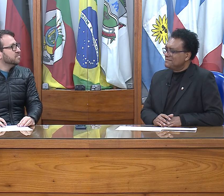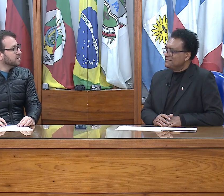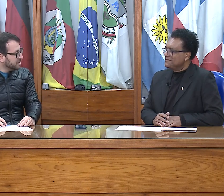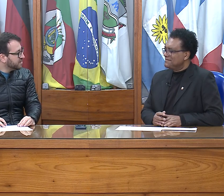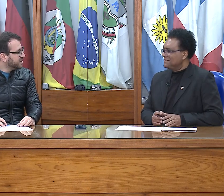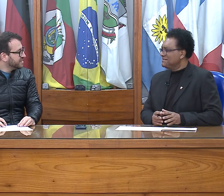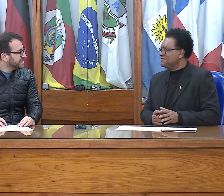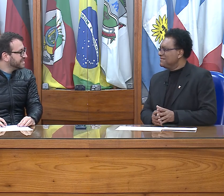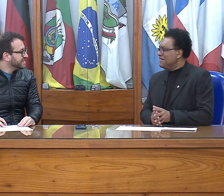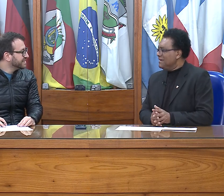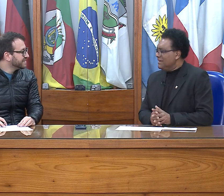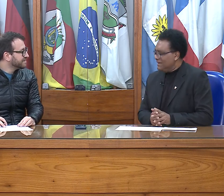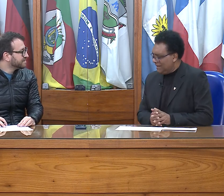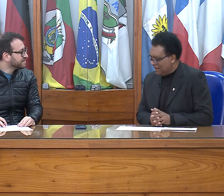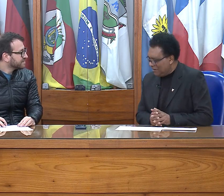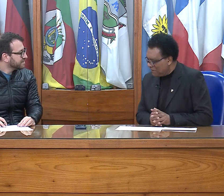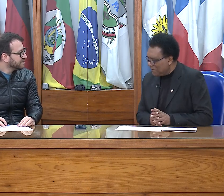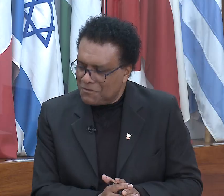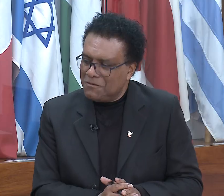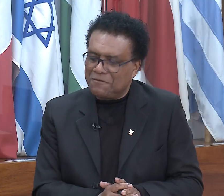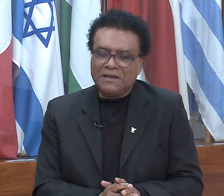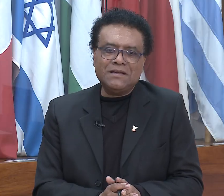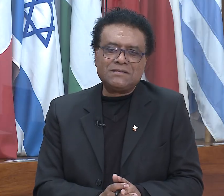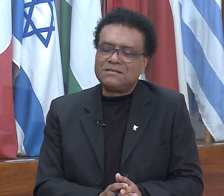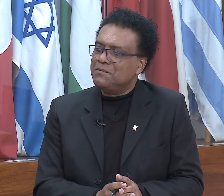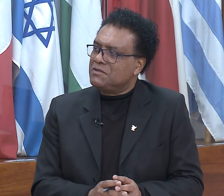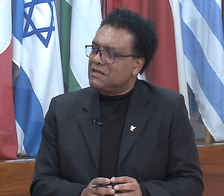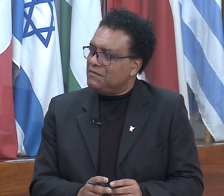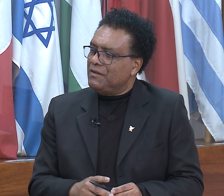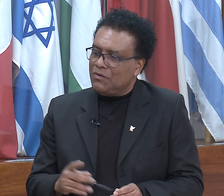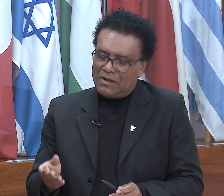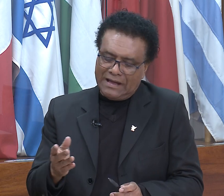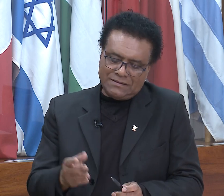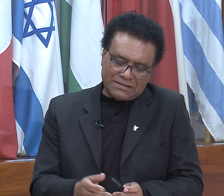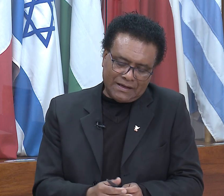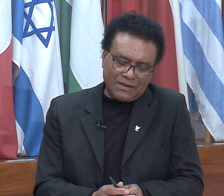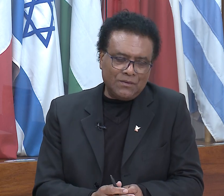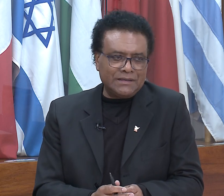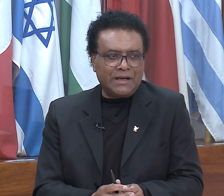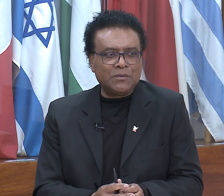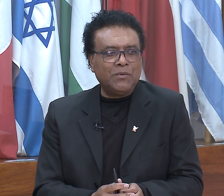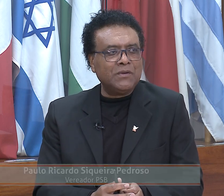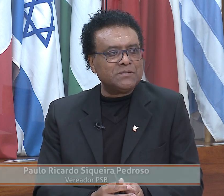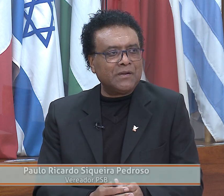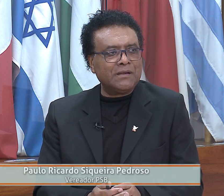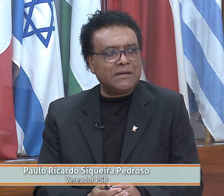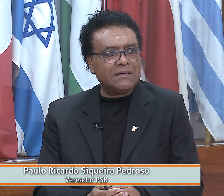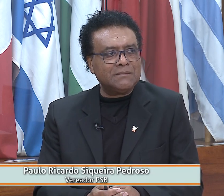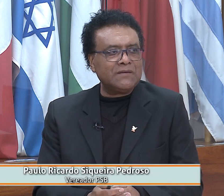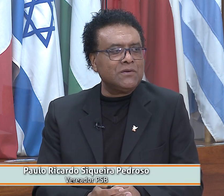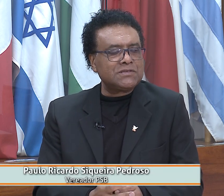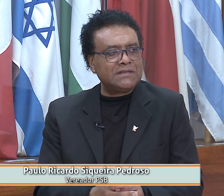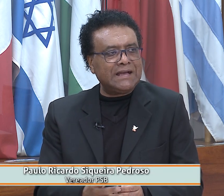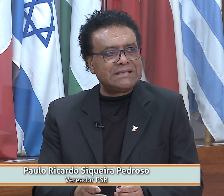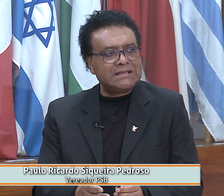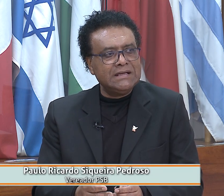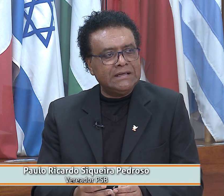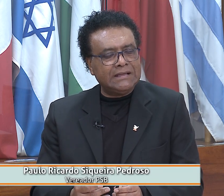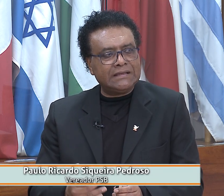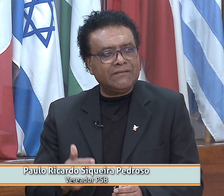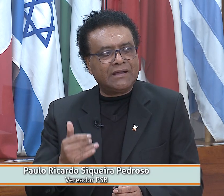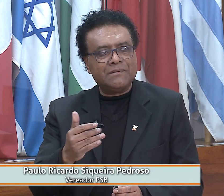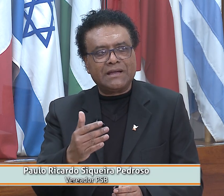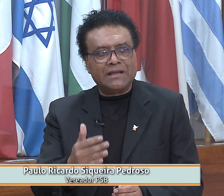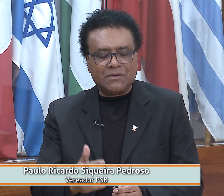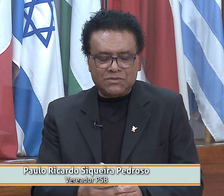bem vindo vereador eu que fico feliz muito satisfeito em honrado estar aqui com retrato público esse programa maravilhoso que traz